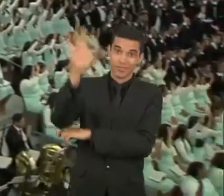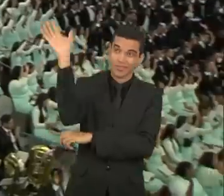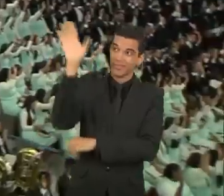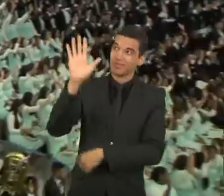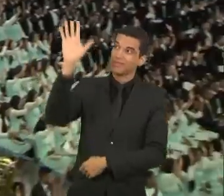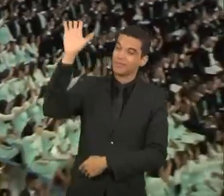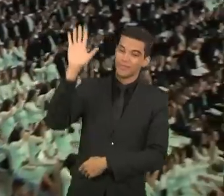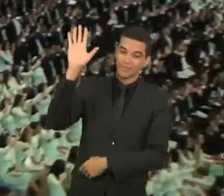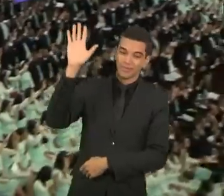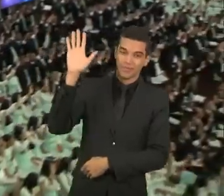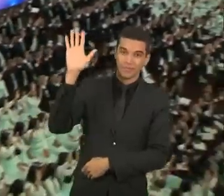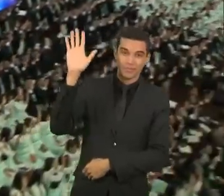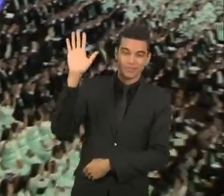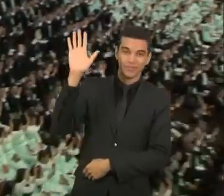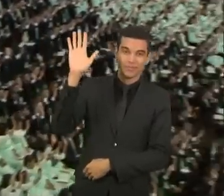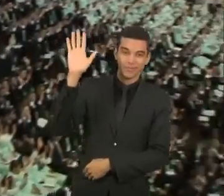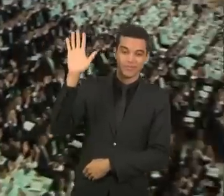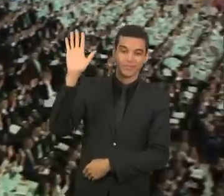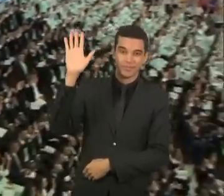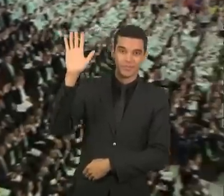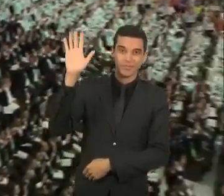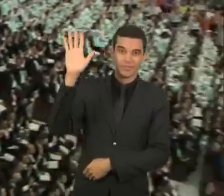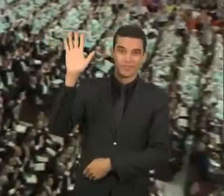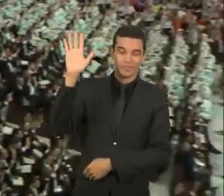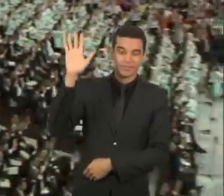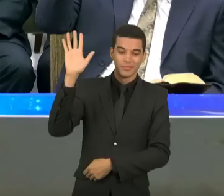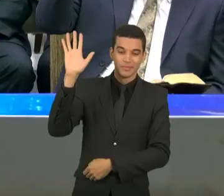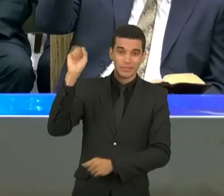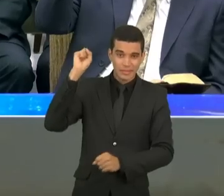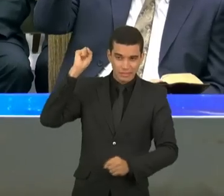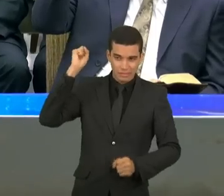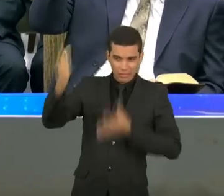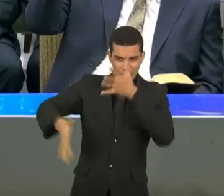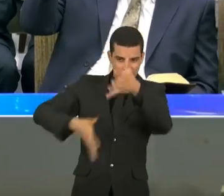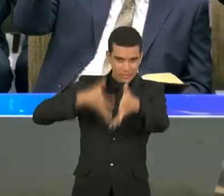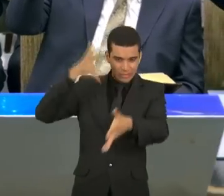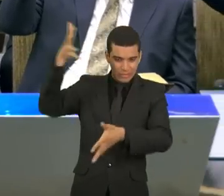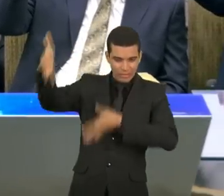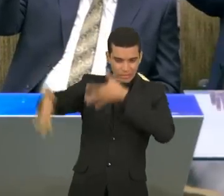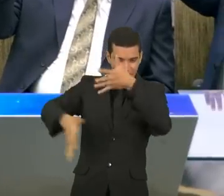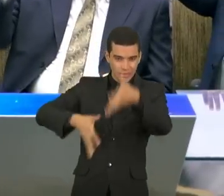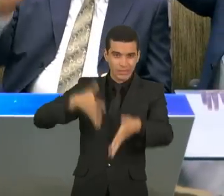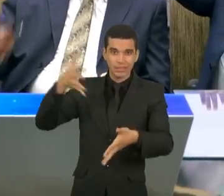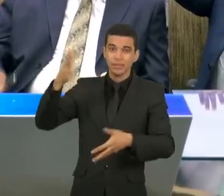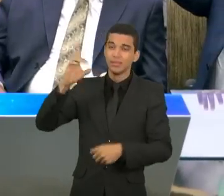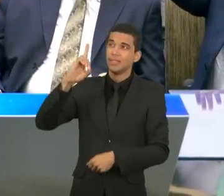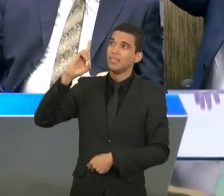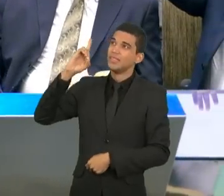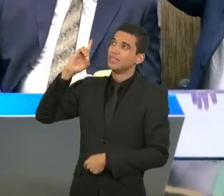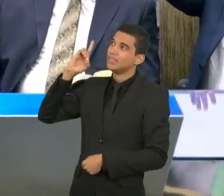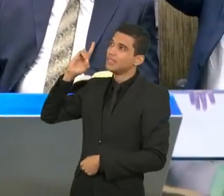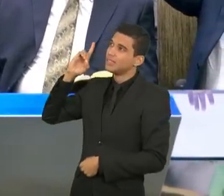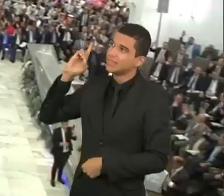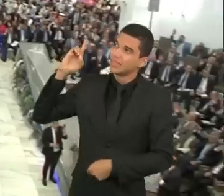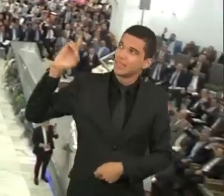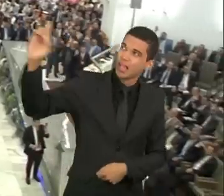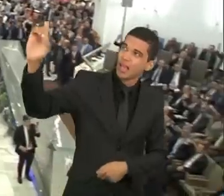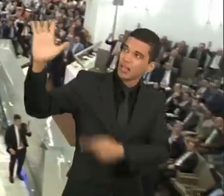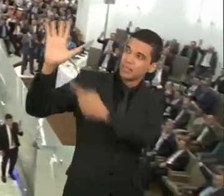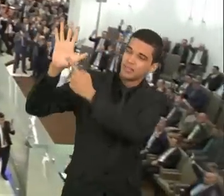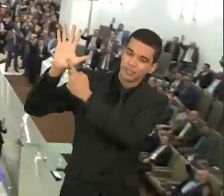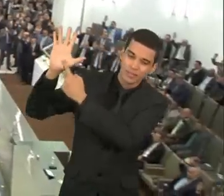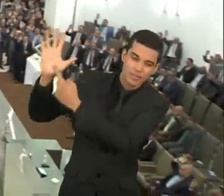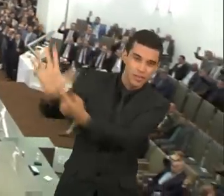Levanta a catapulta. Aí grita, não fala não, grita. E diz assim: Deus se revelou.